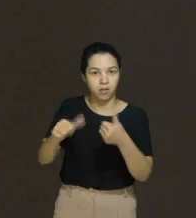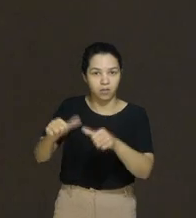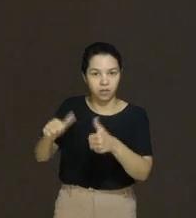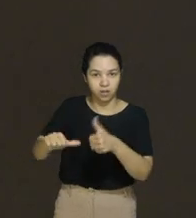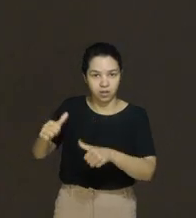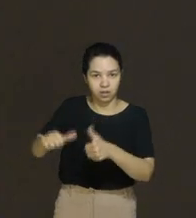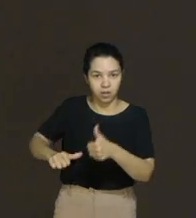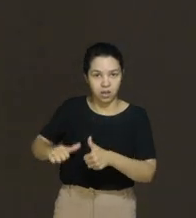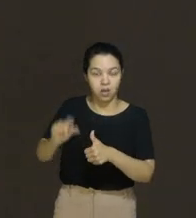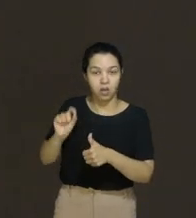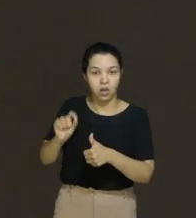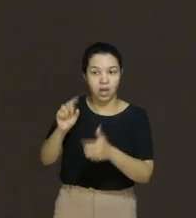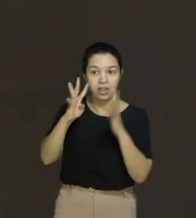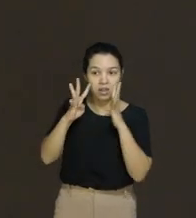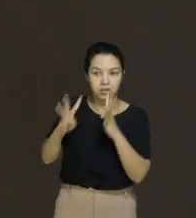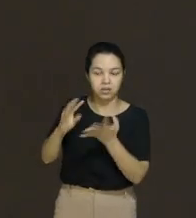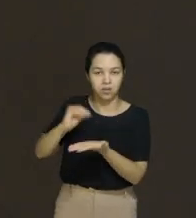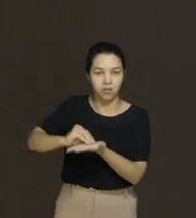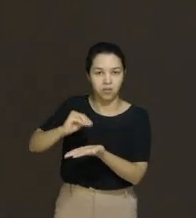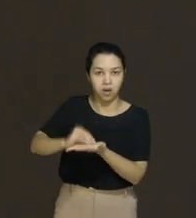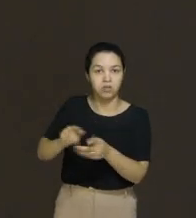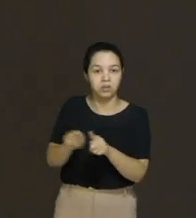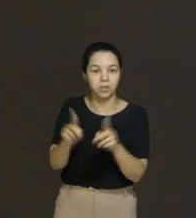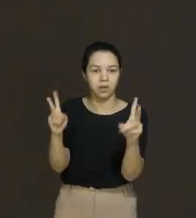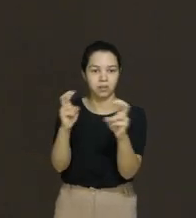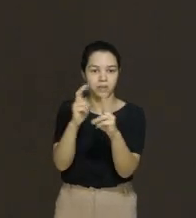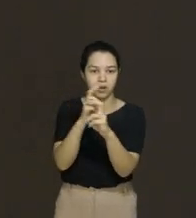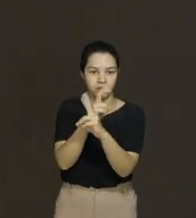as três características do TDAH.